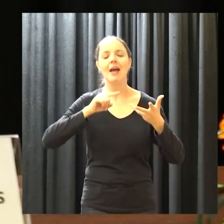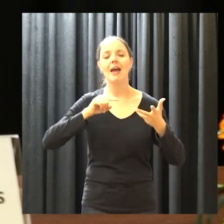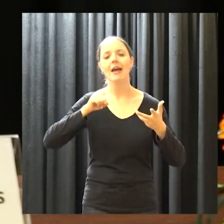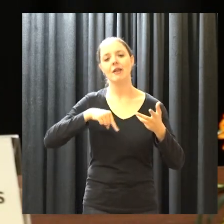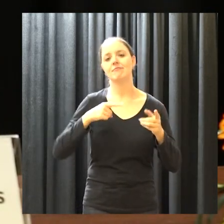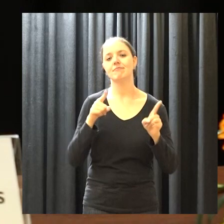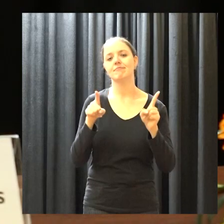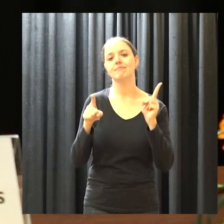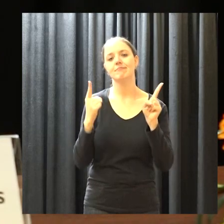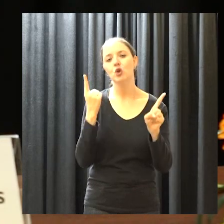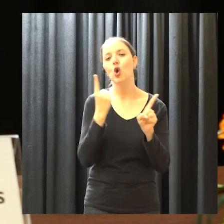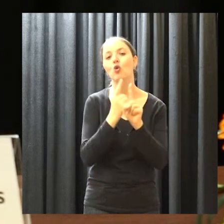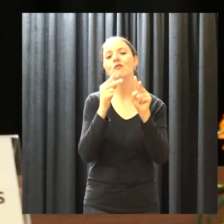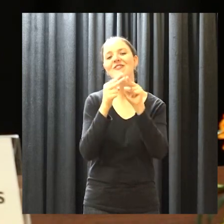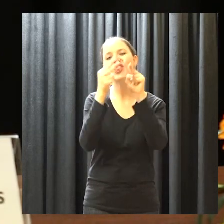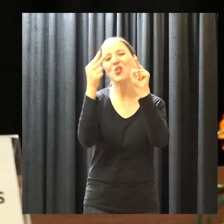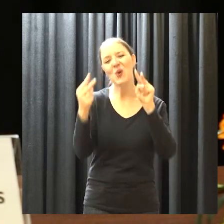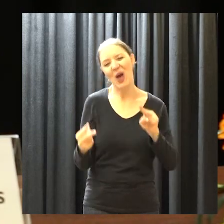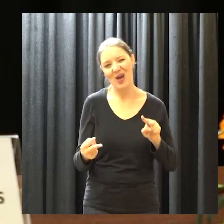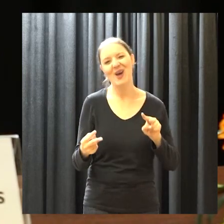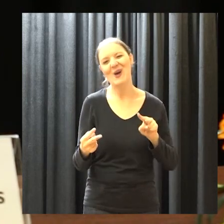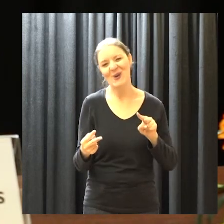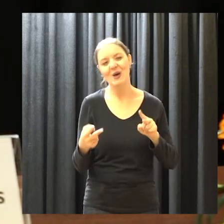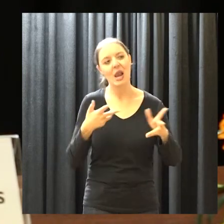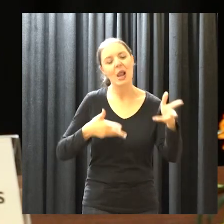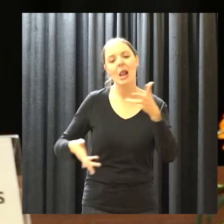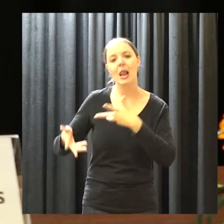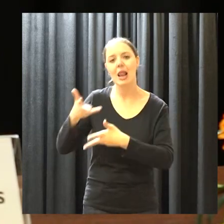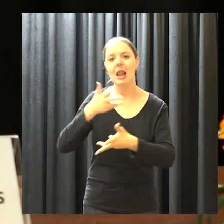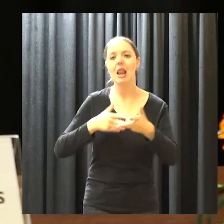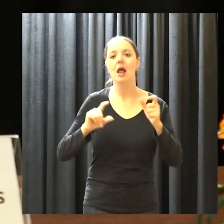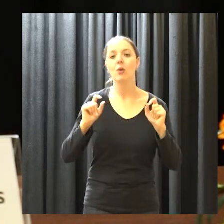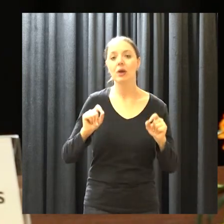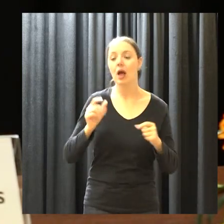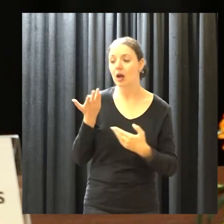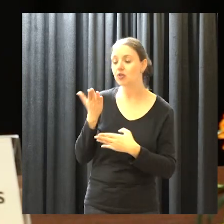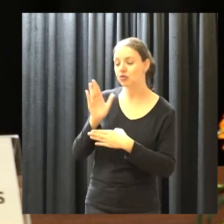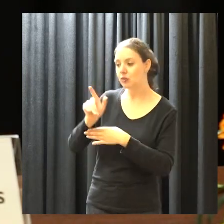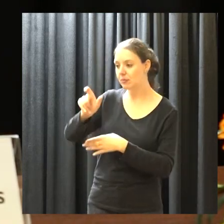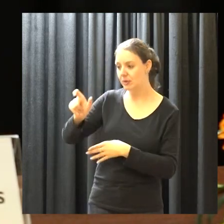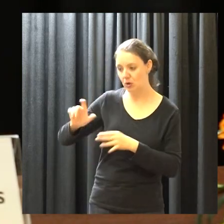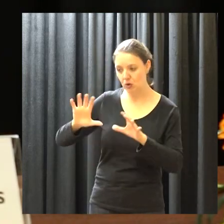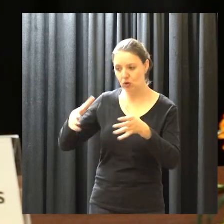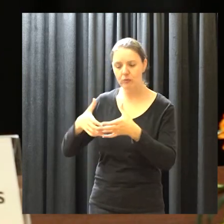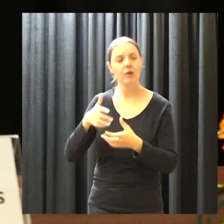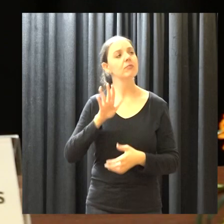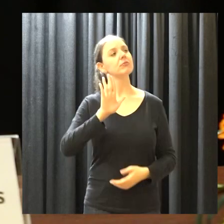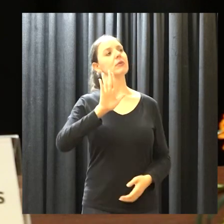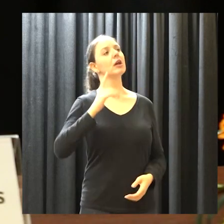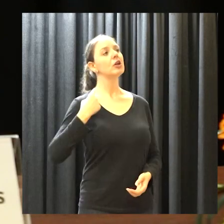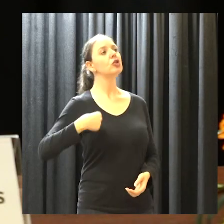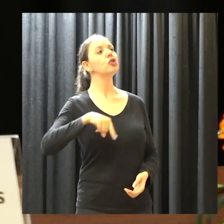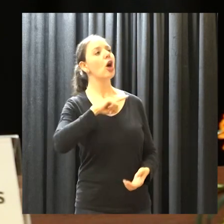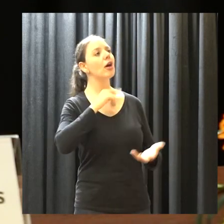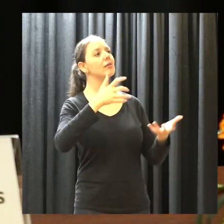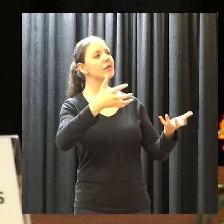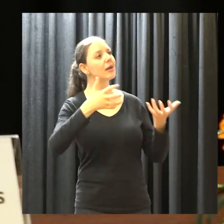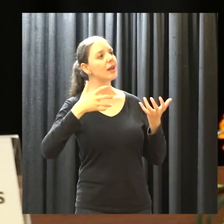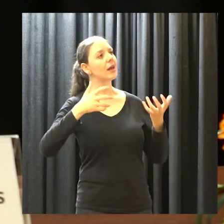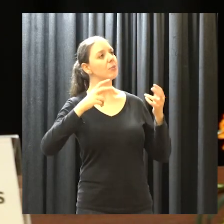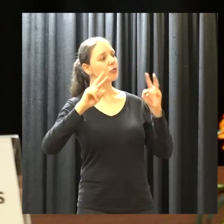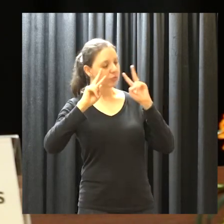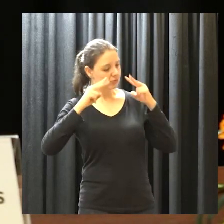esse disparador que fez com que as pessoas que estavam no grupo naquele momento dissessem: nós queremos fazer o nosso autorretrato